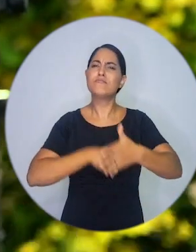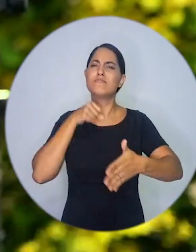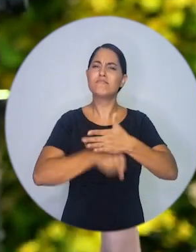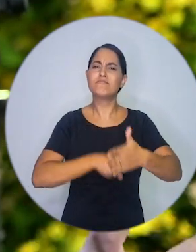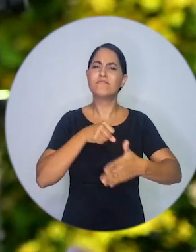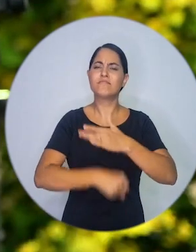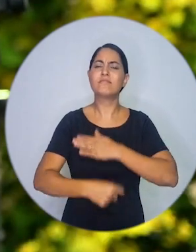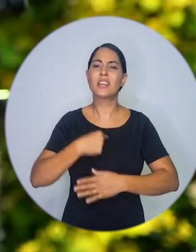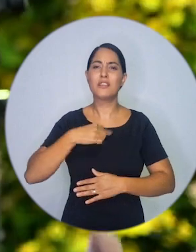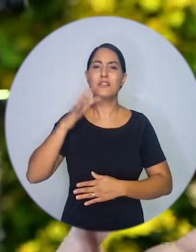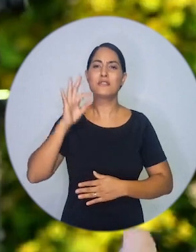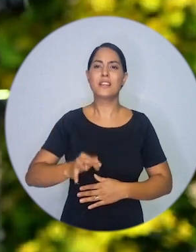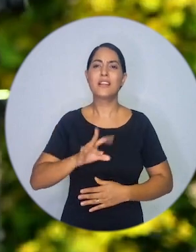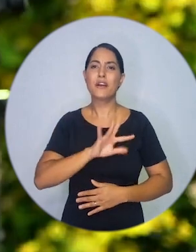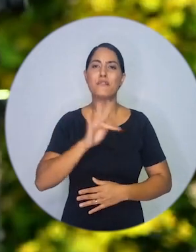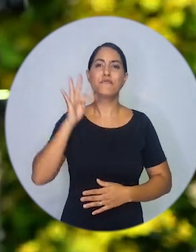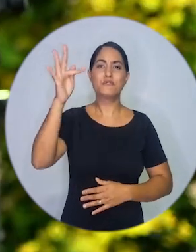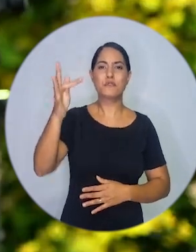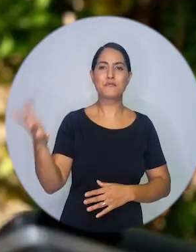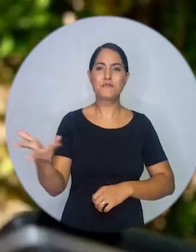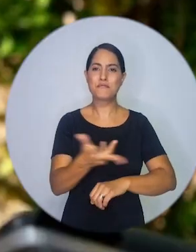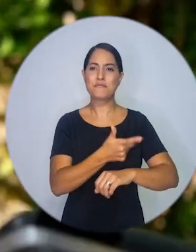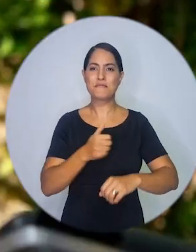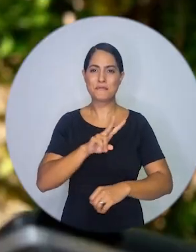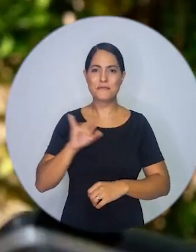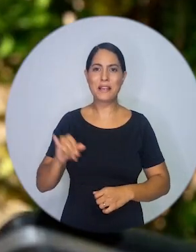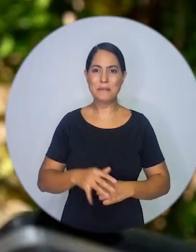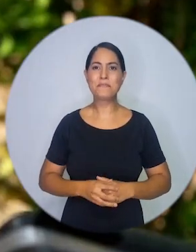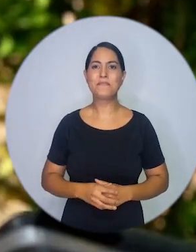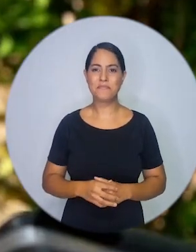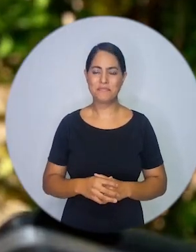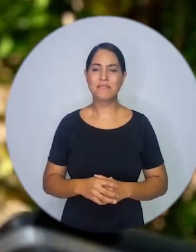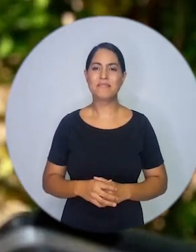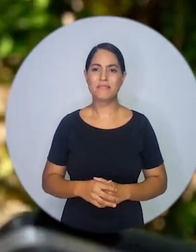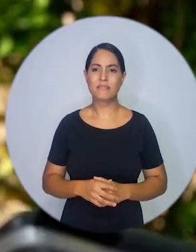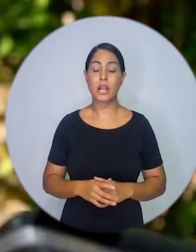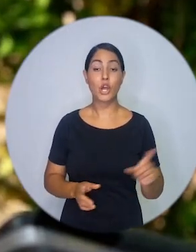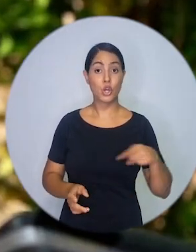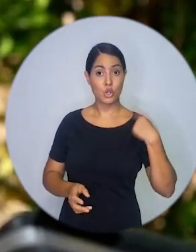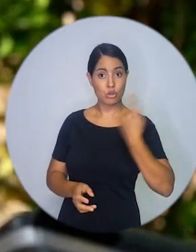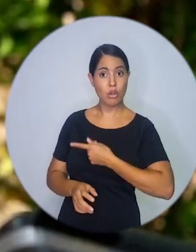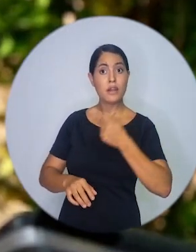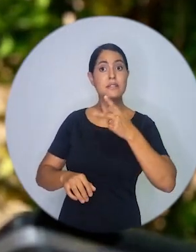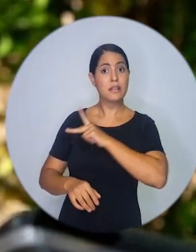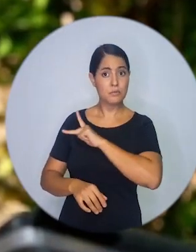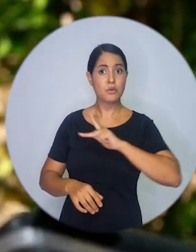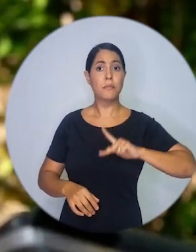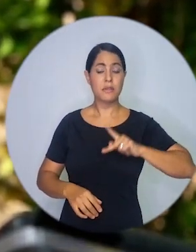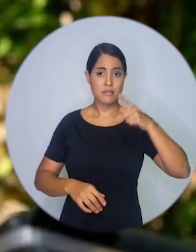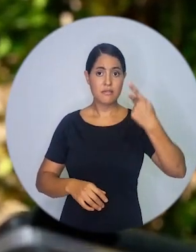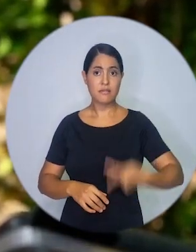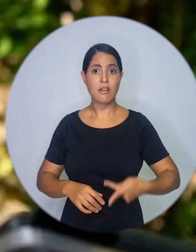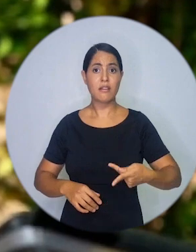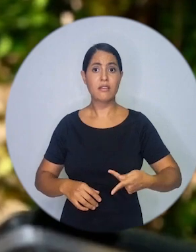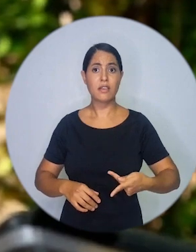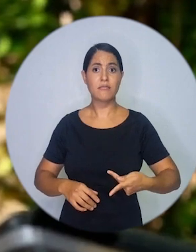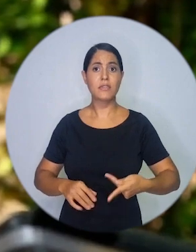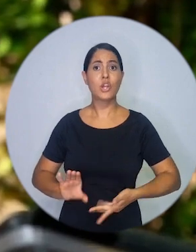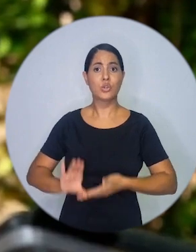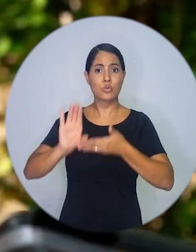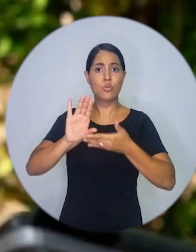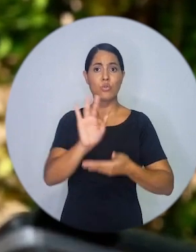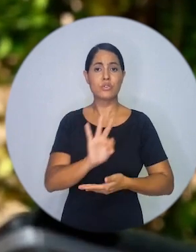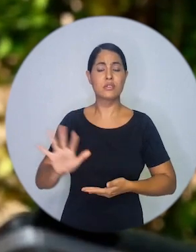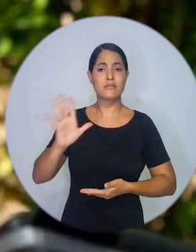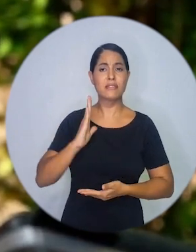lutem por eles, que eu tenho certeza que o futuro será próspero. Nós temos um presidente do Conselho Federal que começou